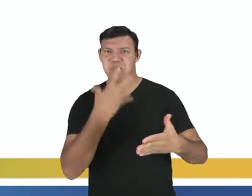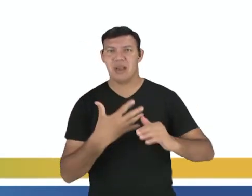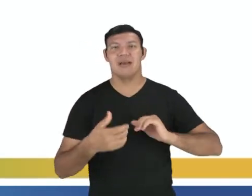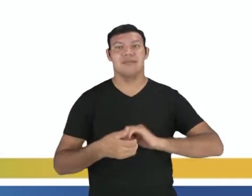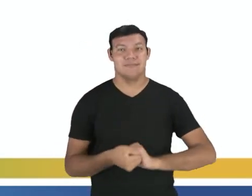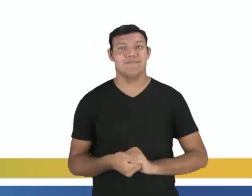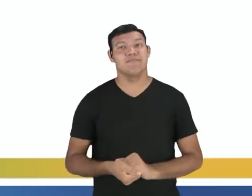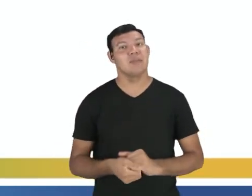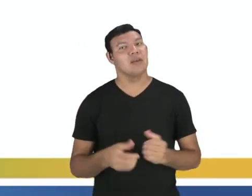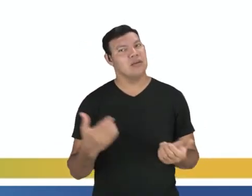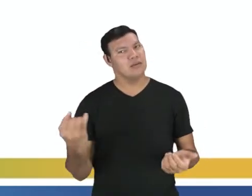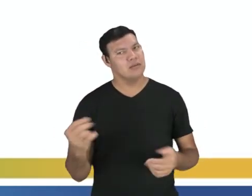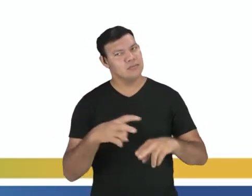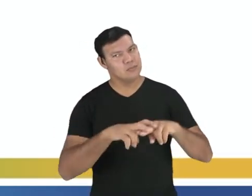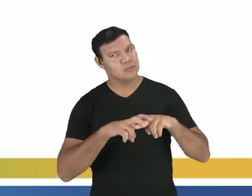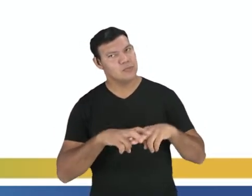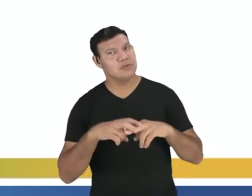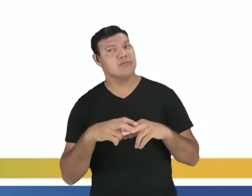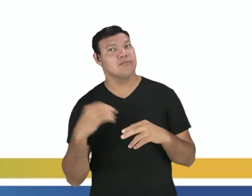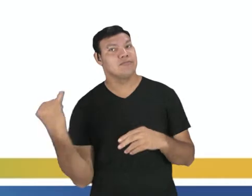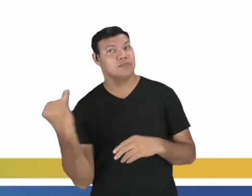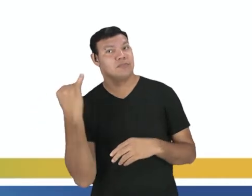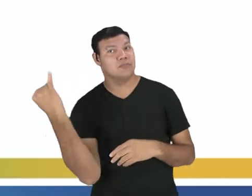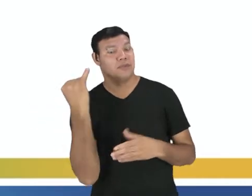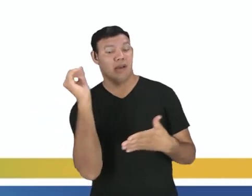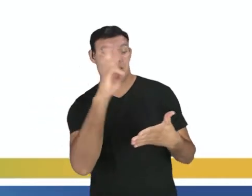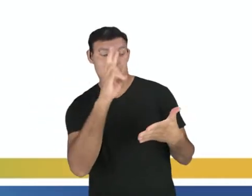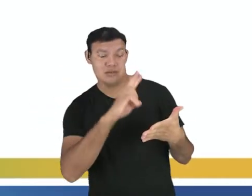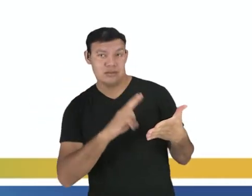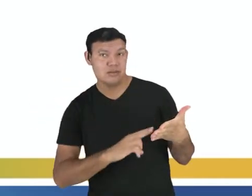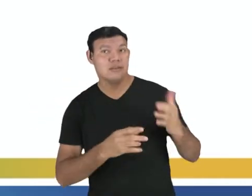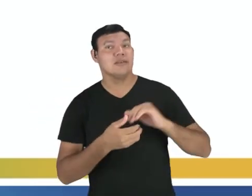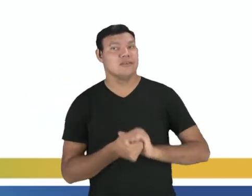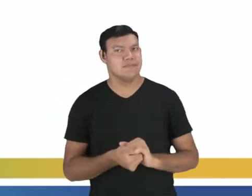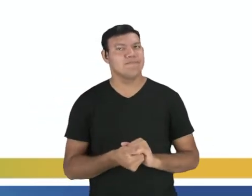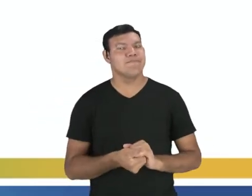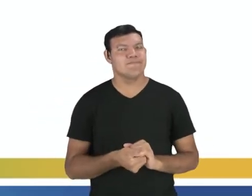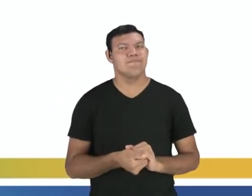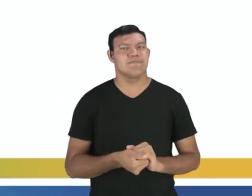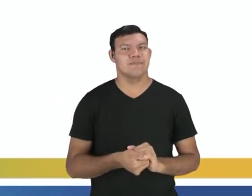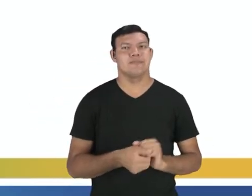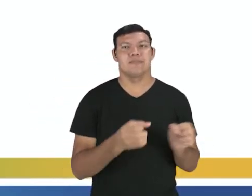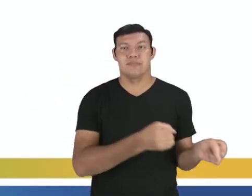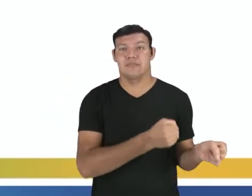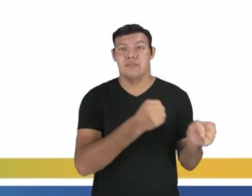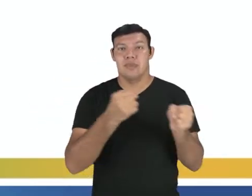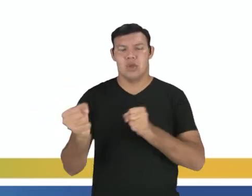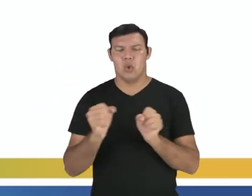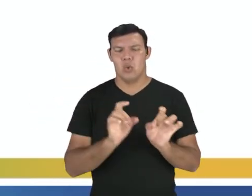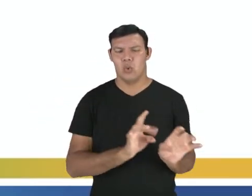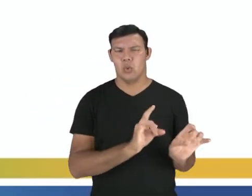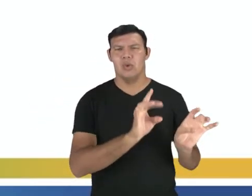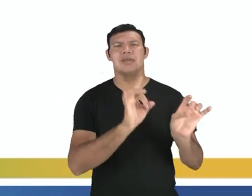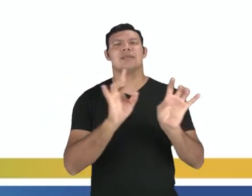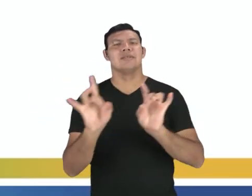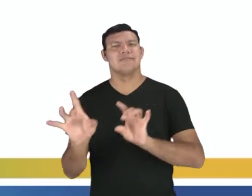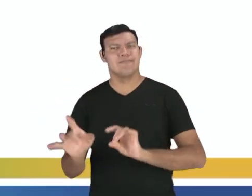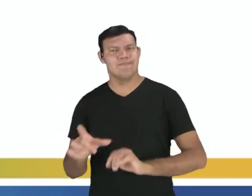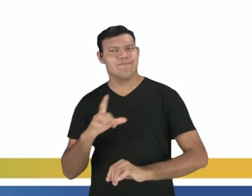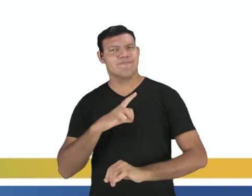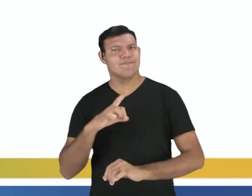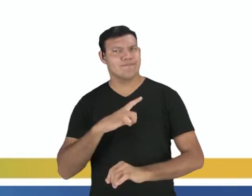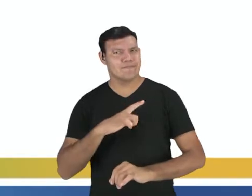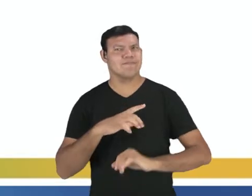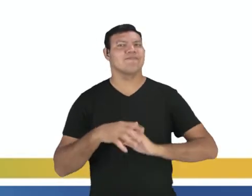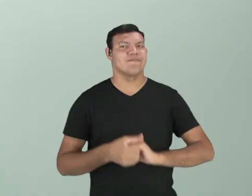que ler é importantíssimo. Quando você traz um argumento de autoridade, daquela pessoa que conhece, né? Não é